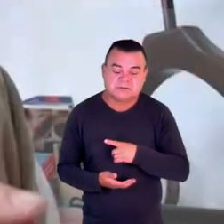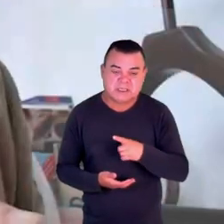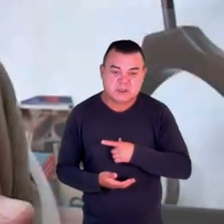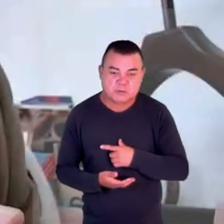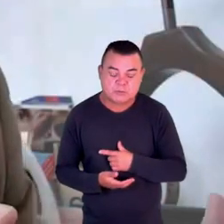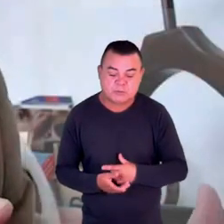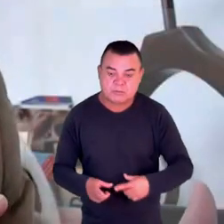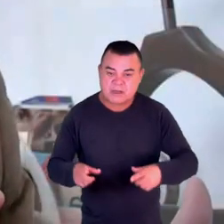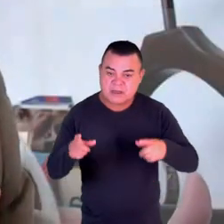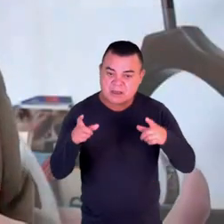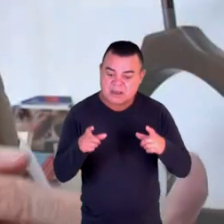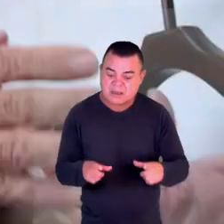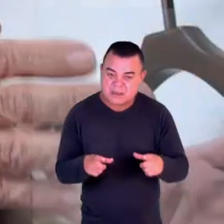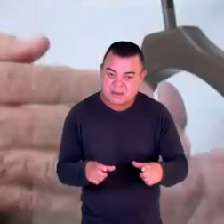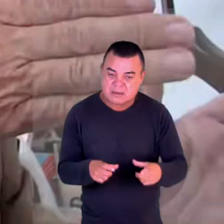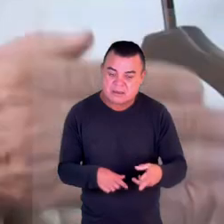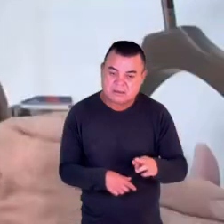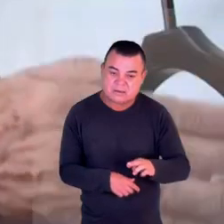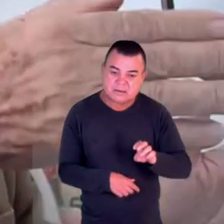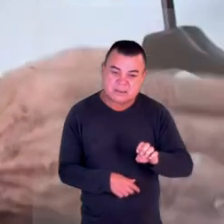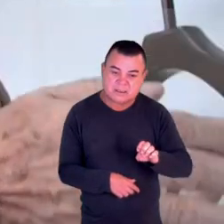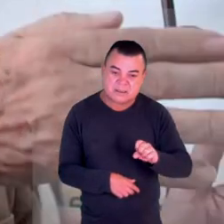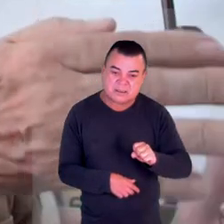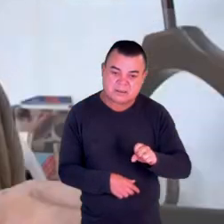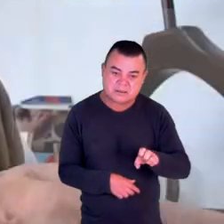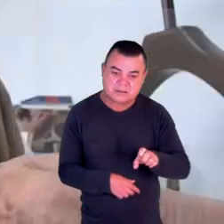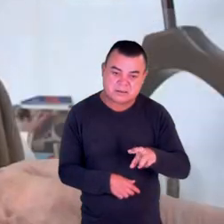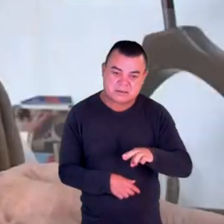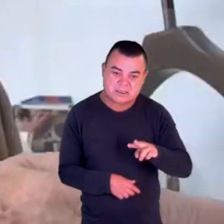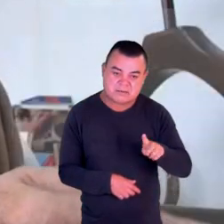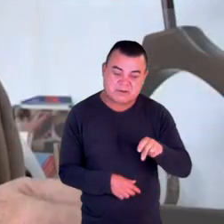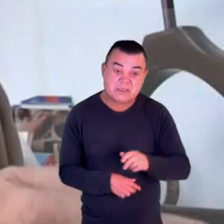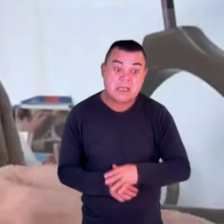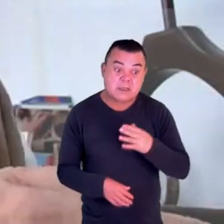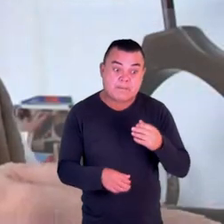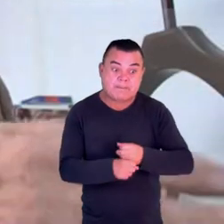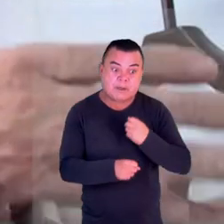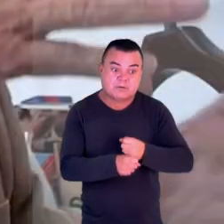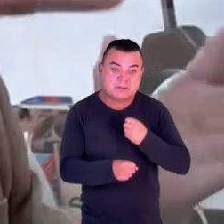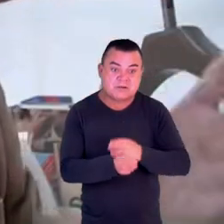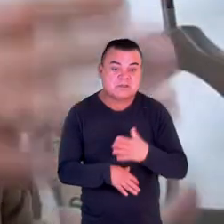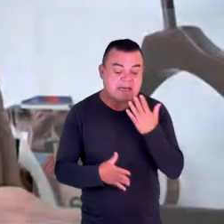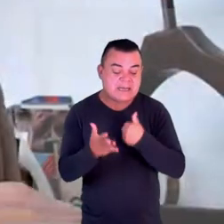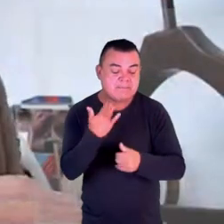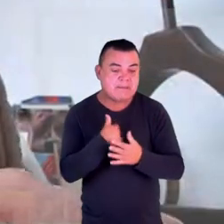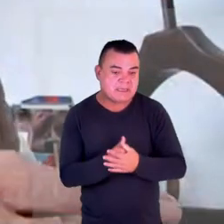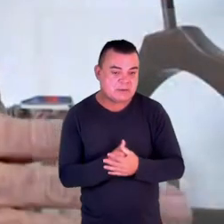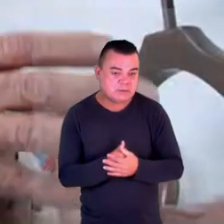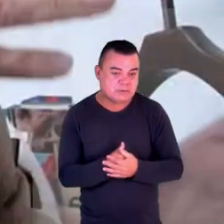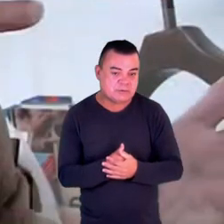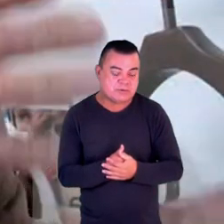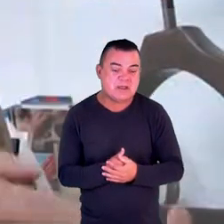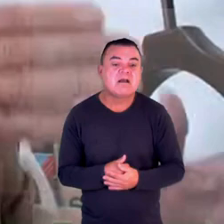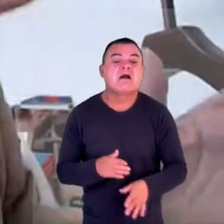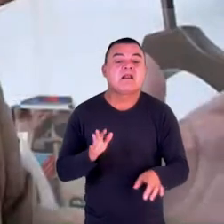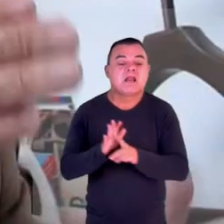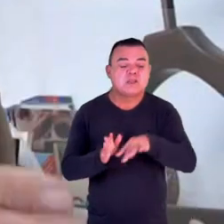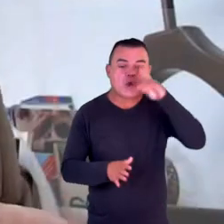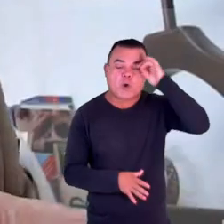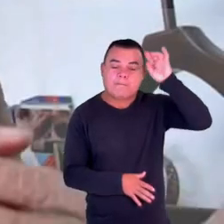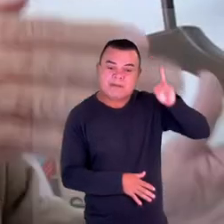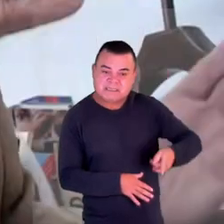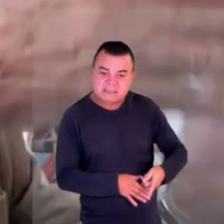de alimentos que um percentual a ser definido por lei obrigue ao proprietário